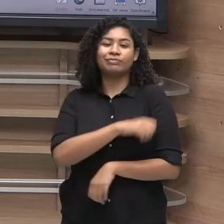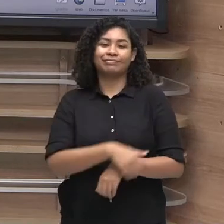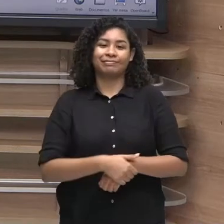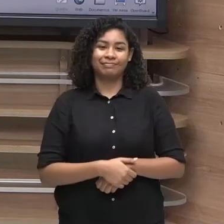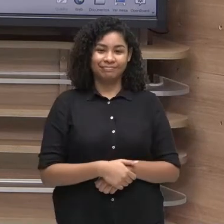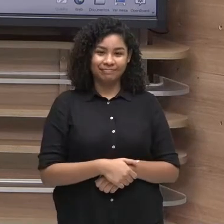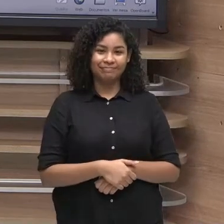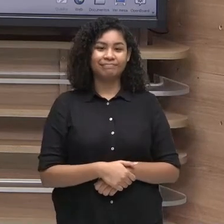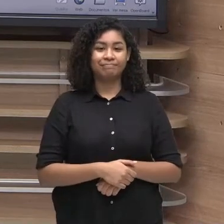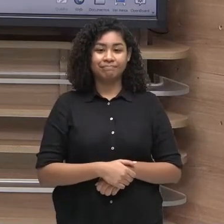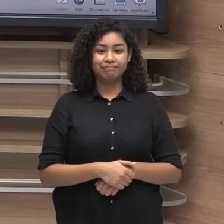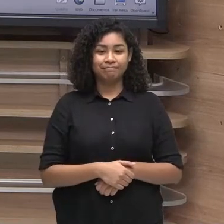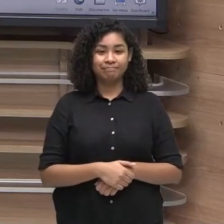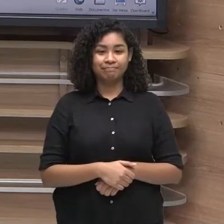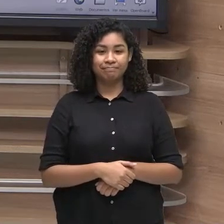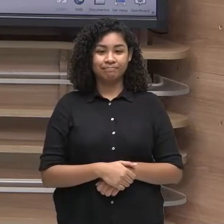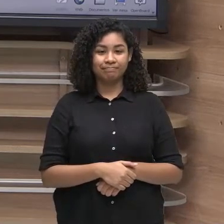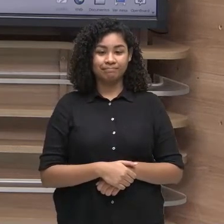como você mesmo.